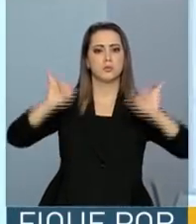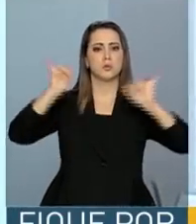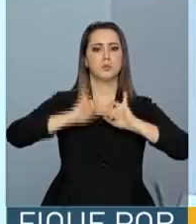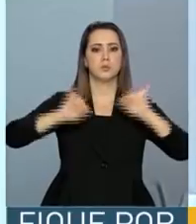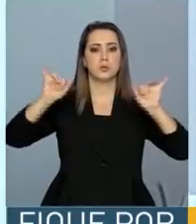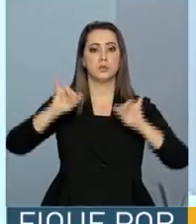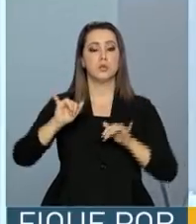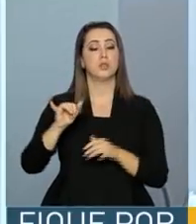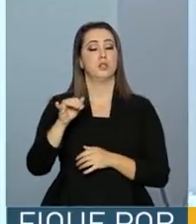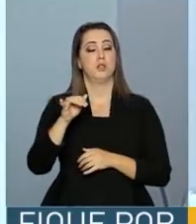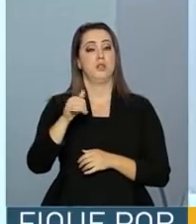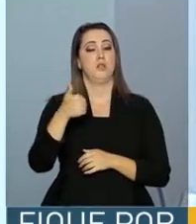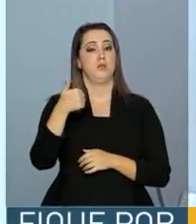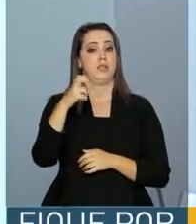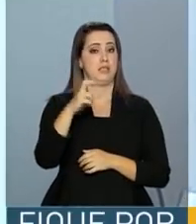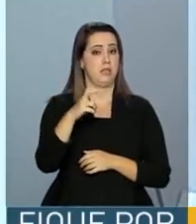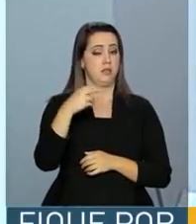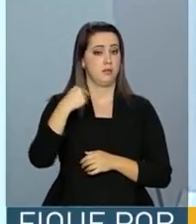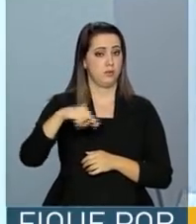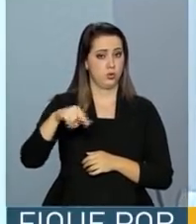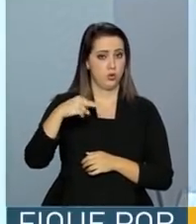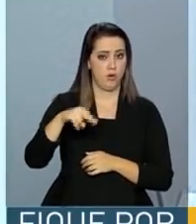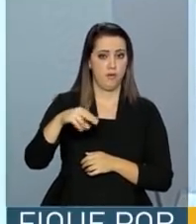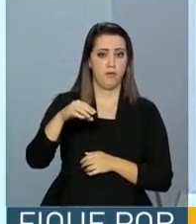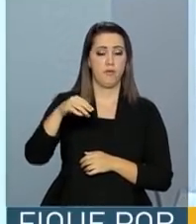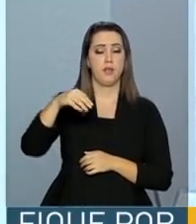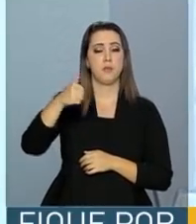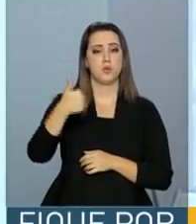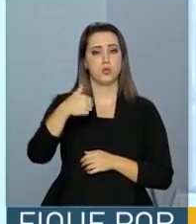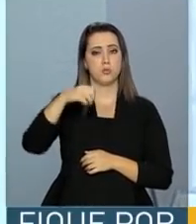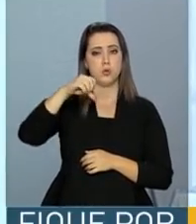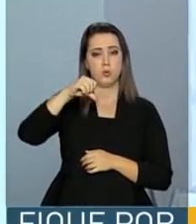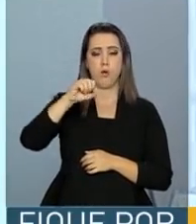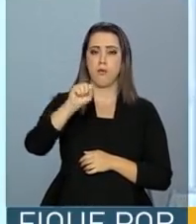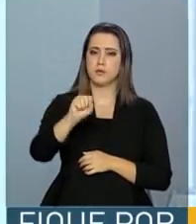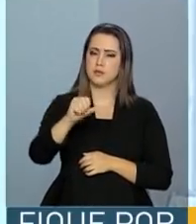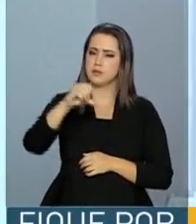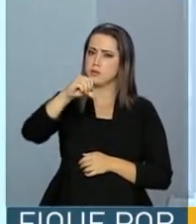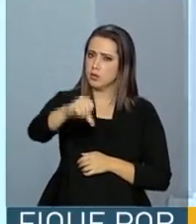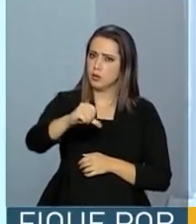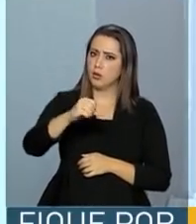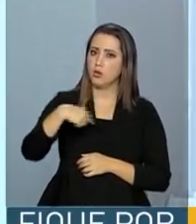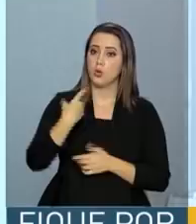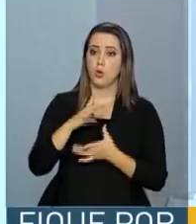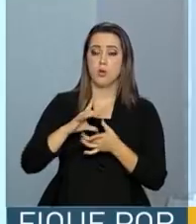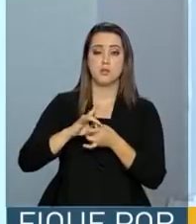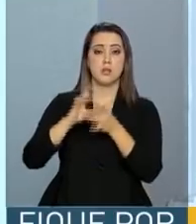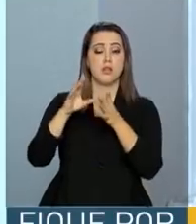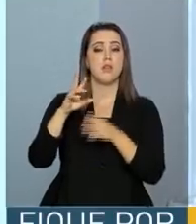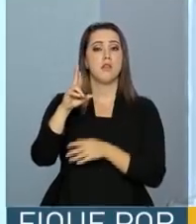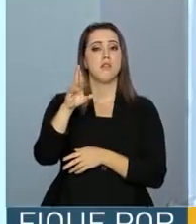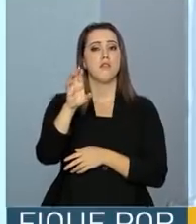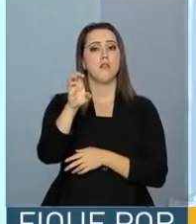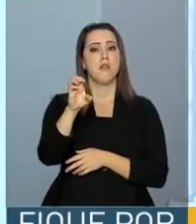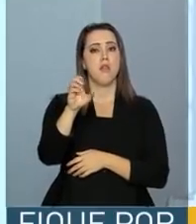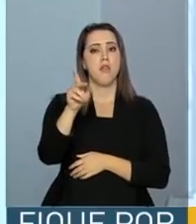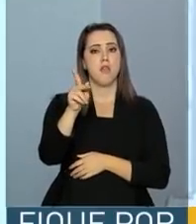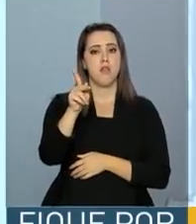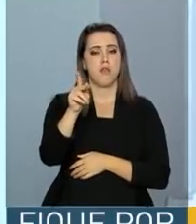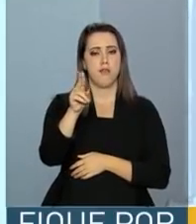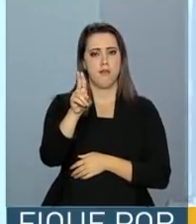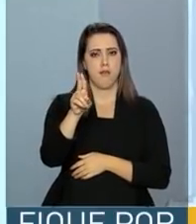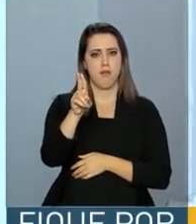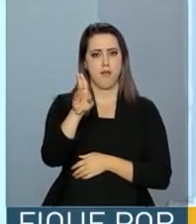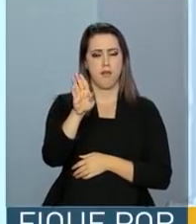em 89 15 de novembro é de 89 nós estabelecemos uma